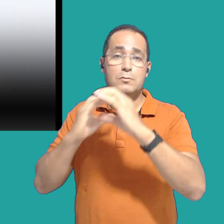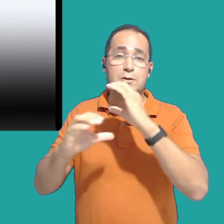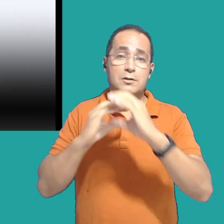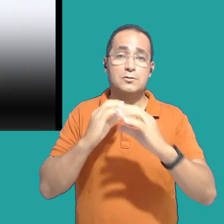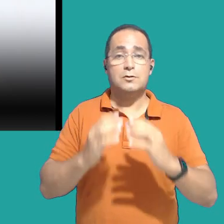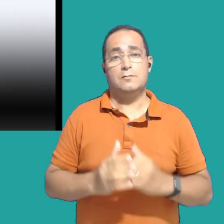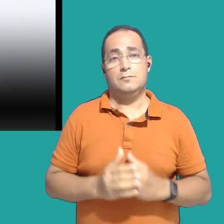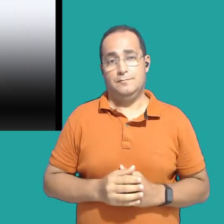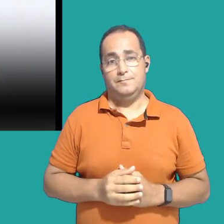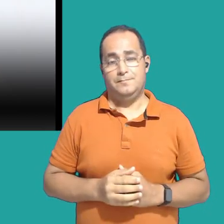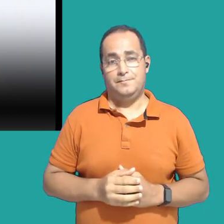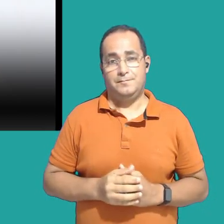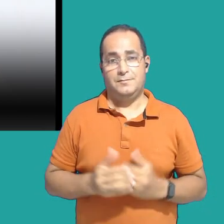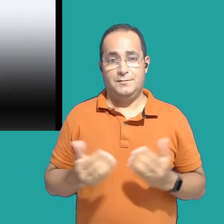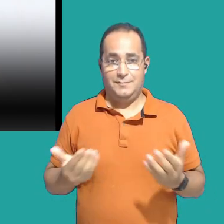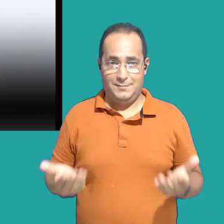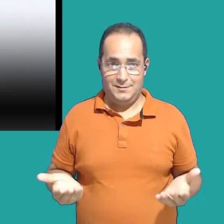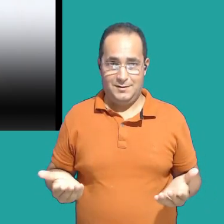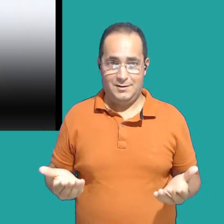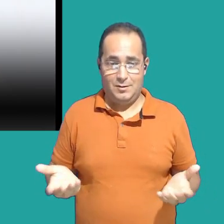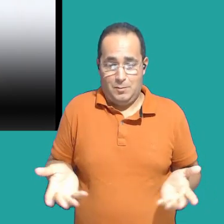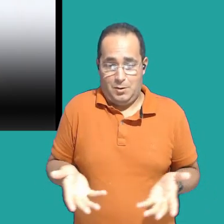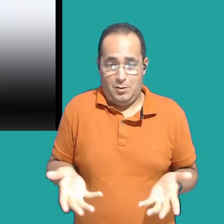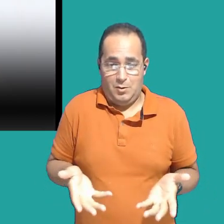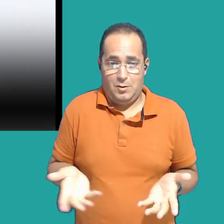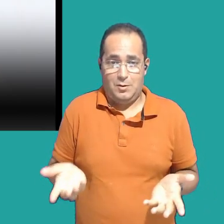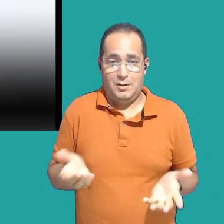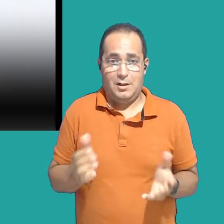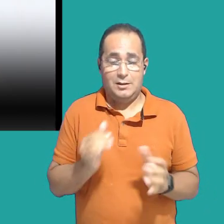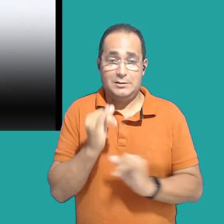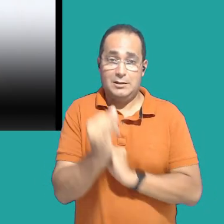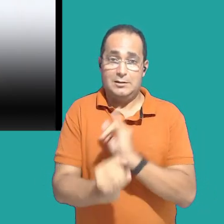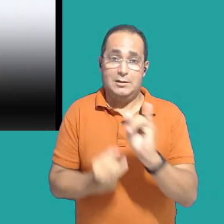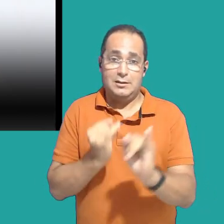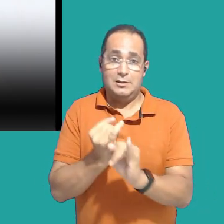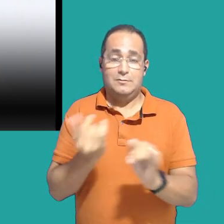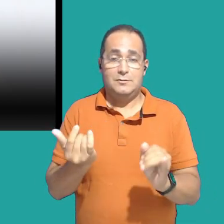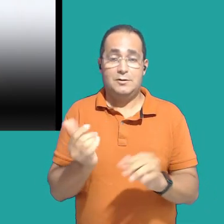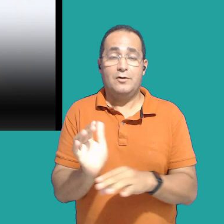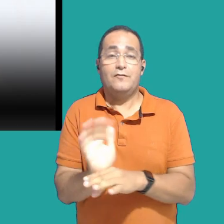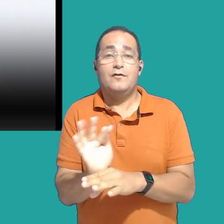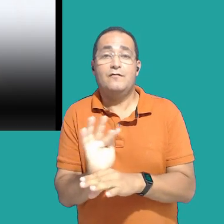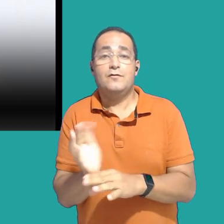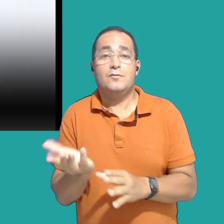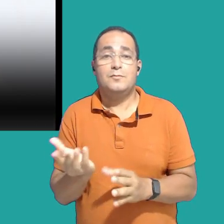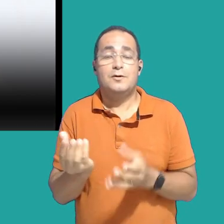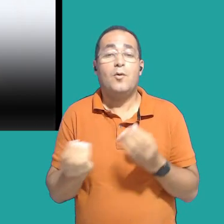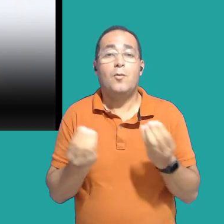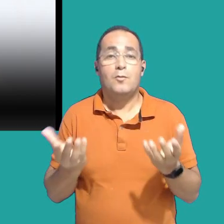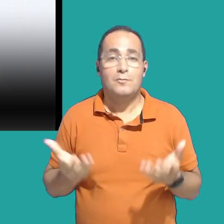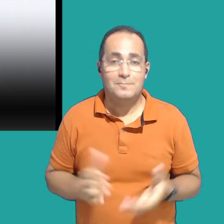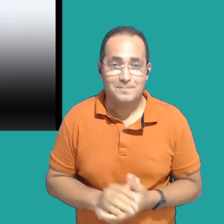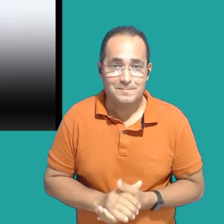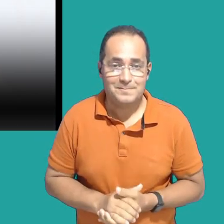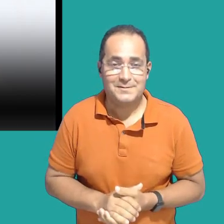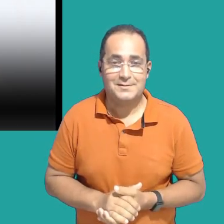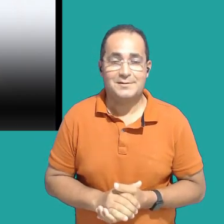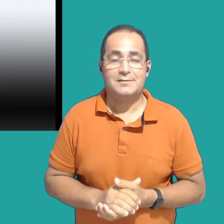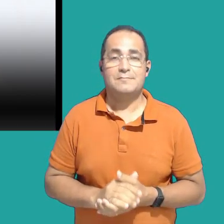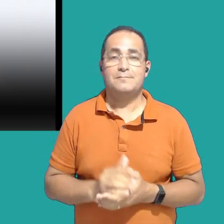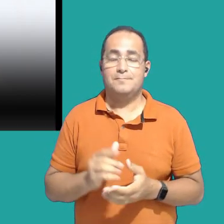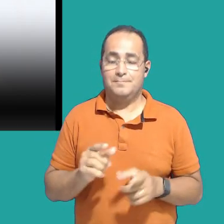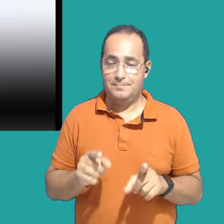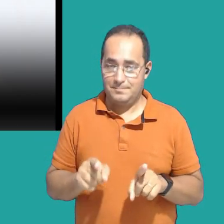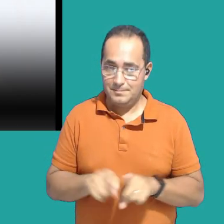acessibilidade comunicacional. E aí, como agora acessar a internet, como agora ver filme, como é que